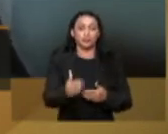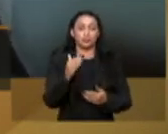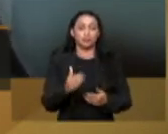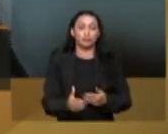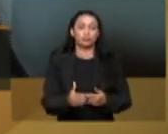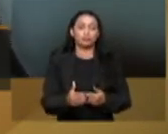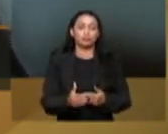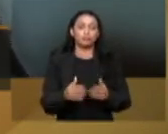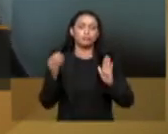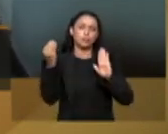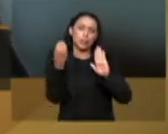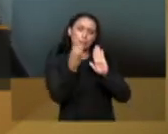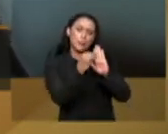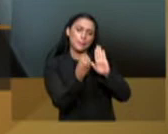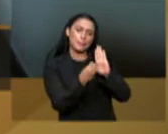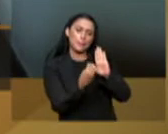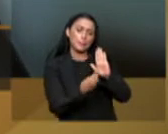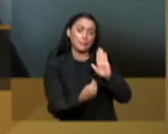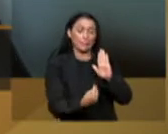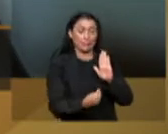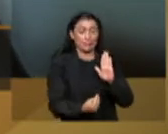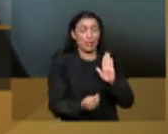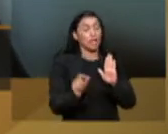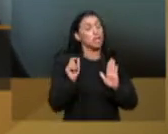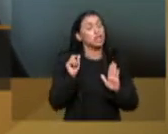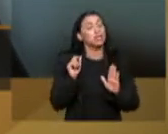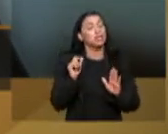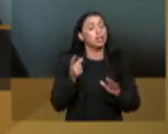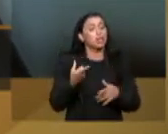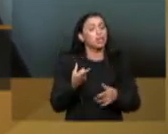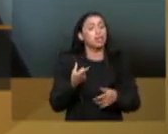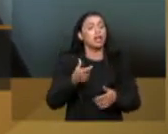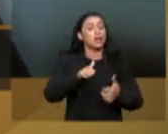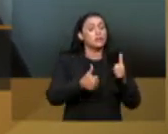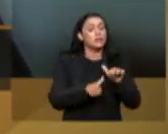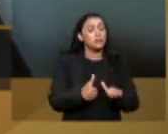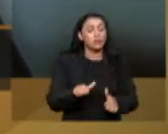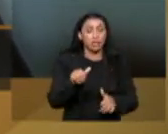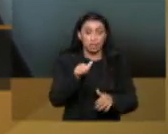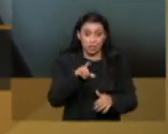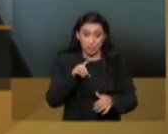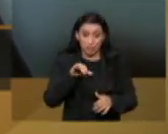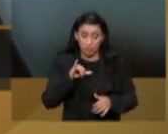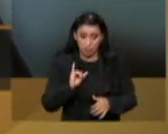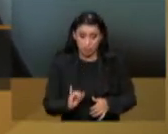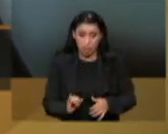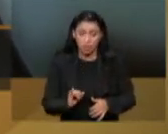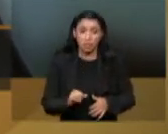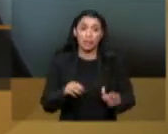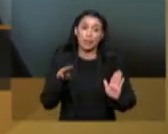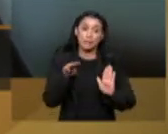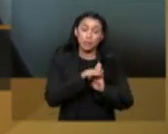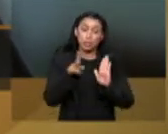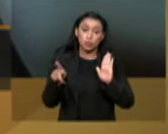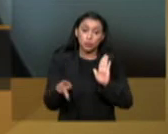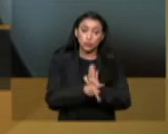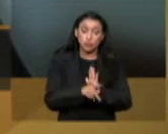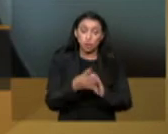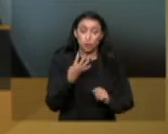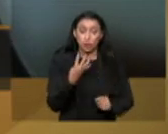As disposições questionadas na ação direta têm raízes, como se sabe, na medida provisória